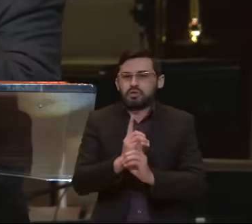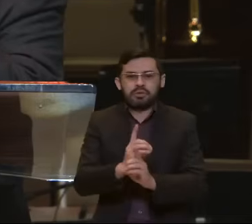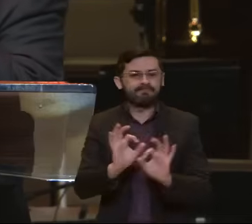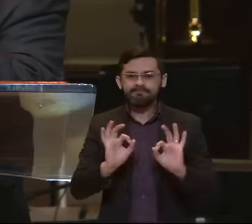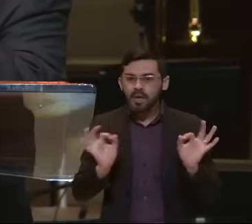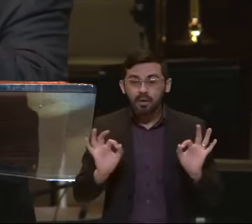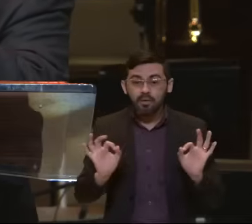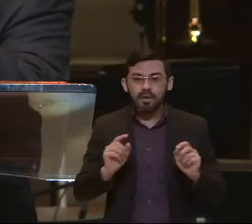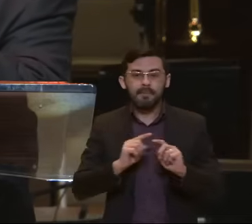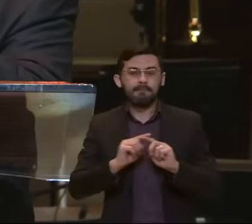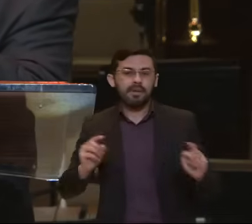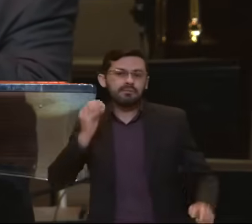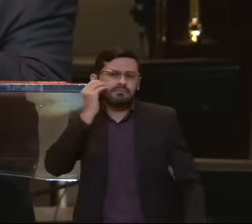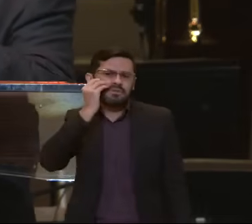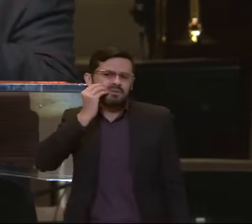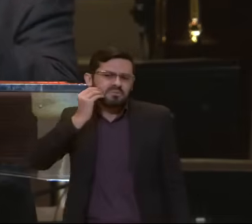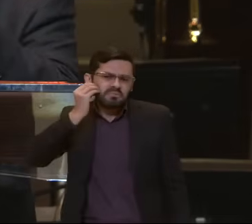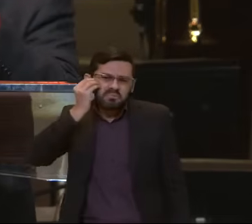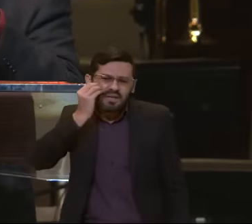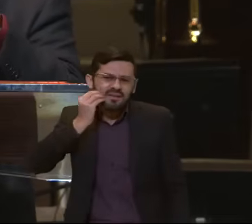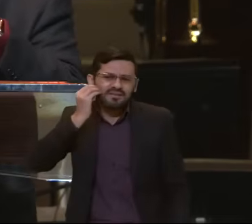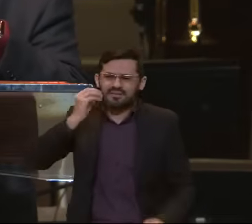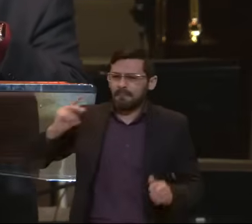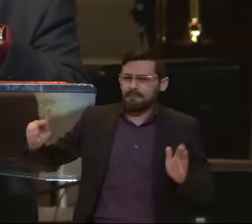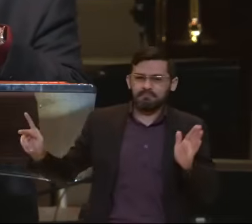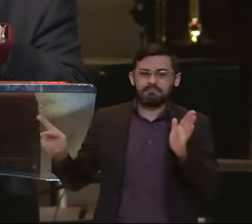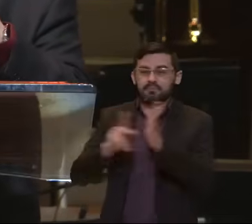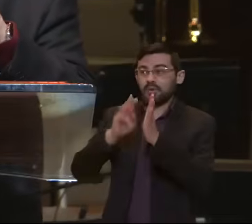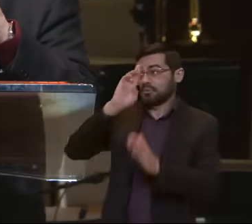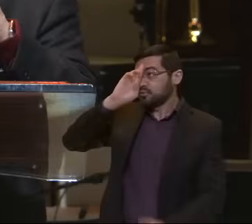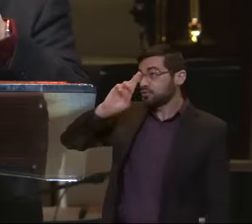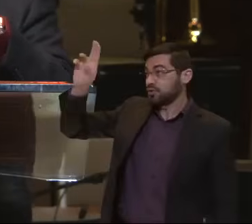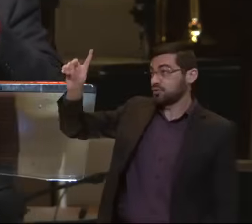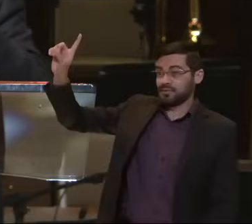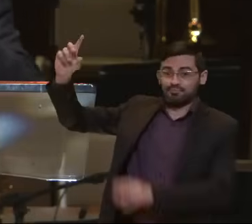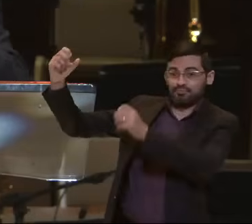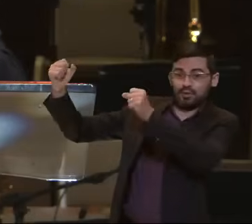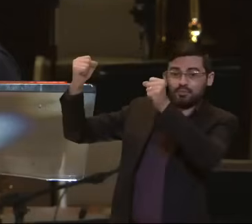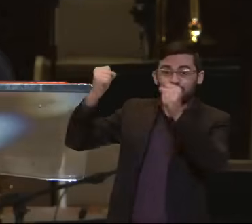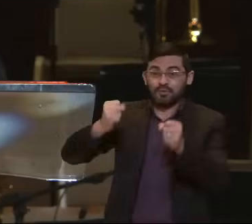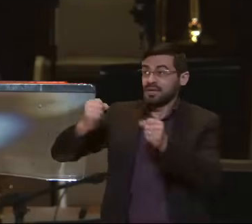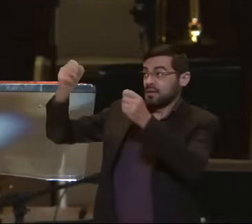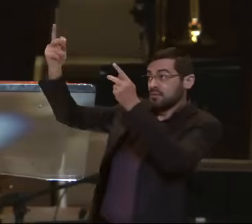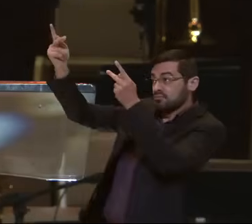uma experiência viva com o Deus Todo-Poderoso,